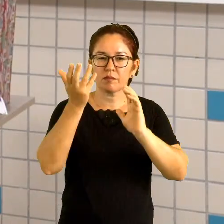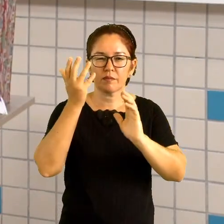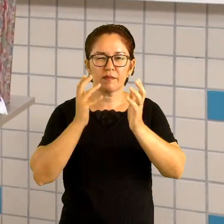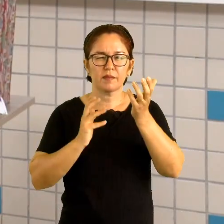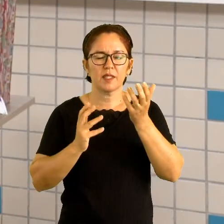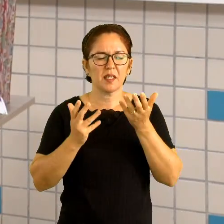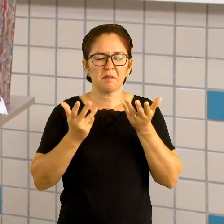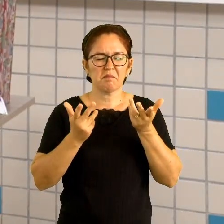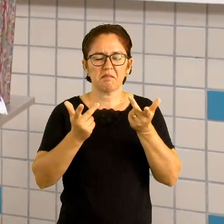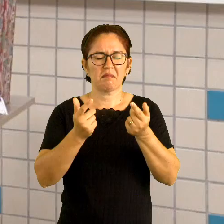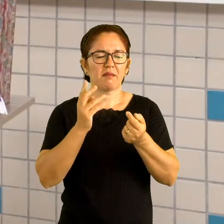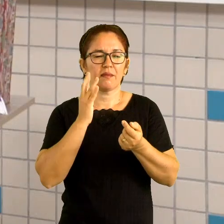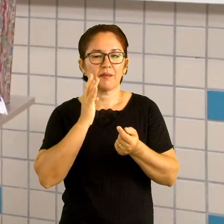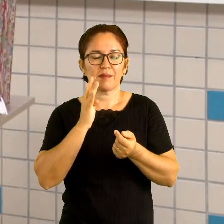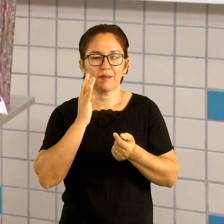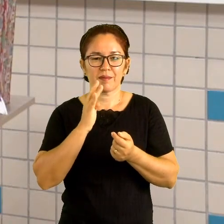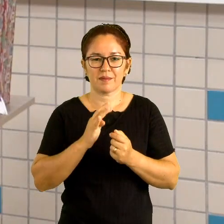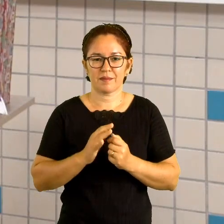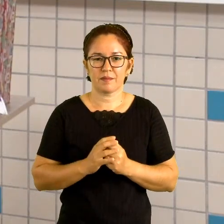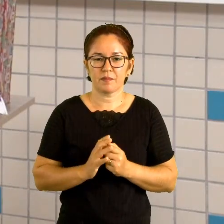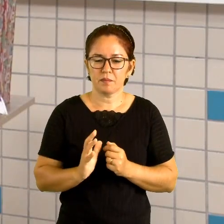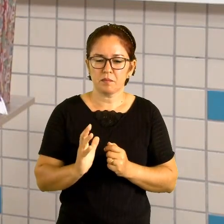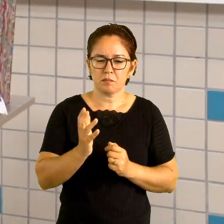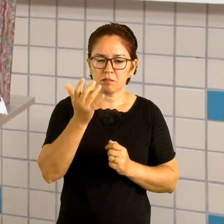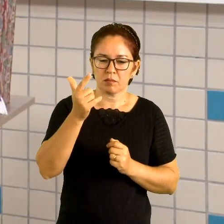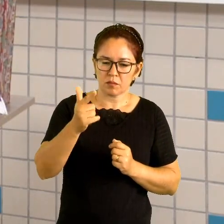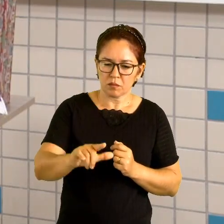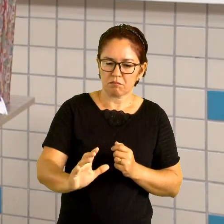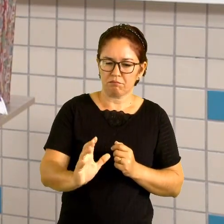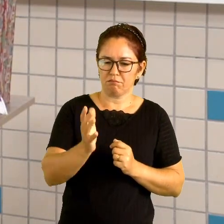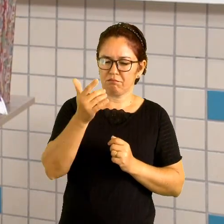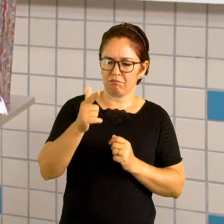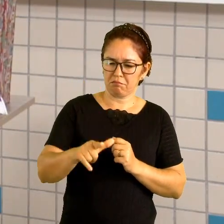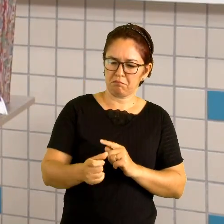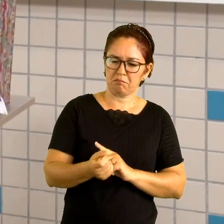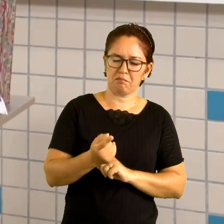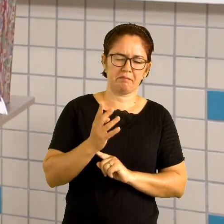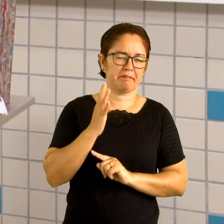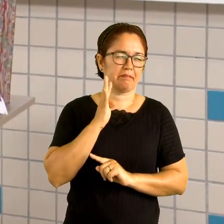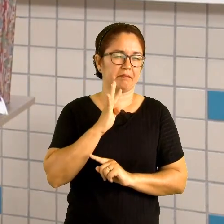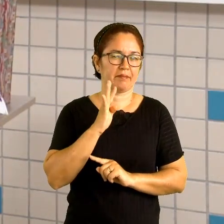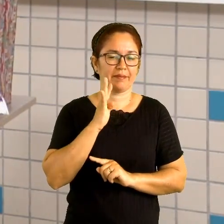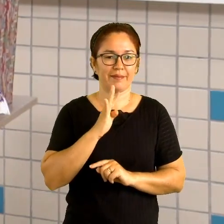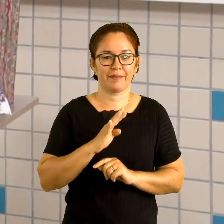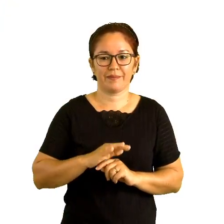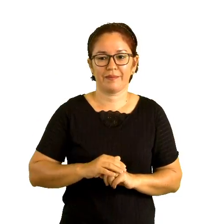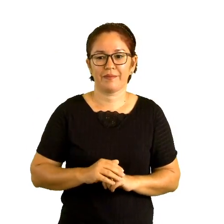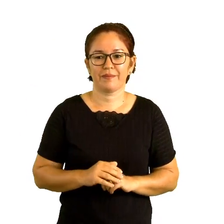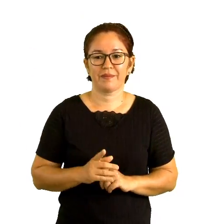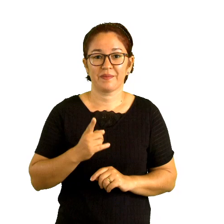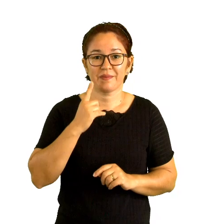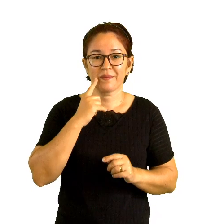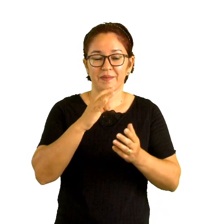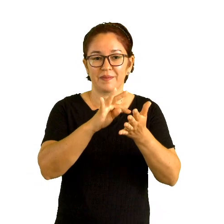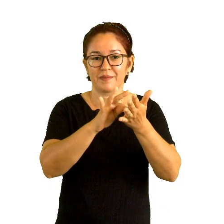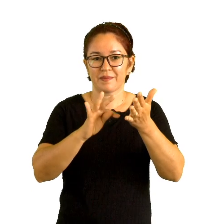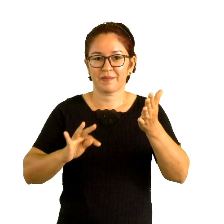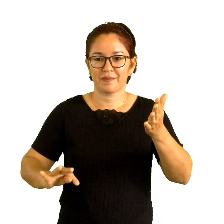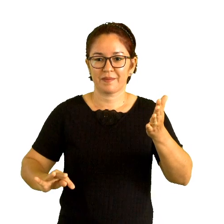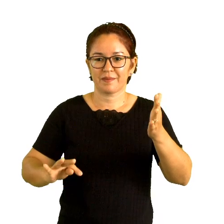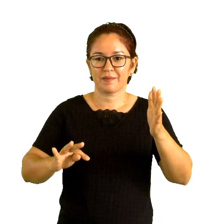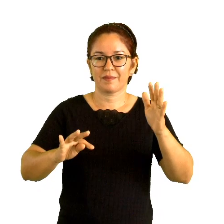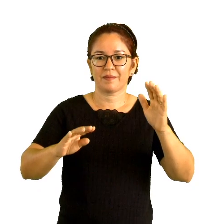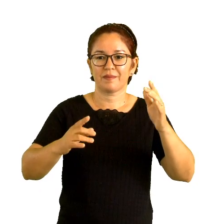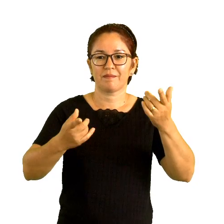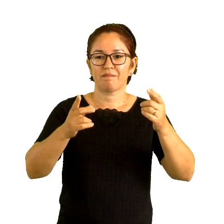charme quando vai repetindo os fatos. O texto que eu trouxe de hoje, olha aqui, A Casa